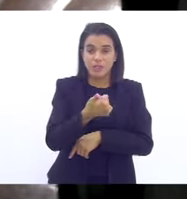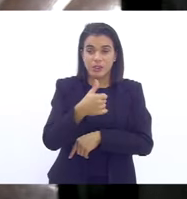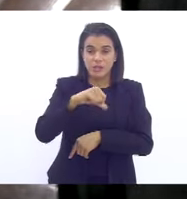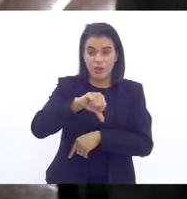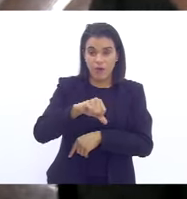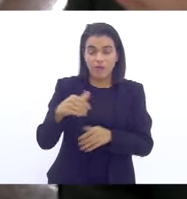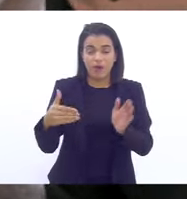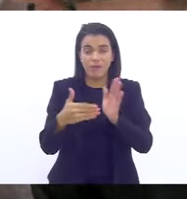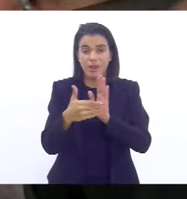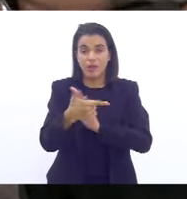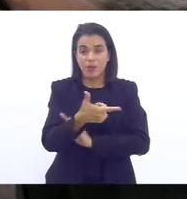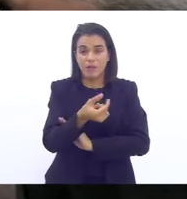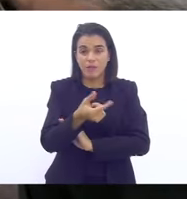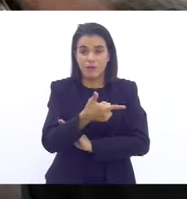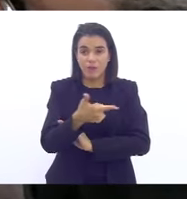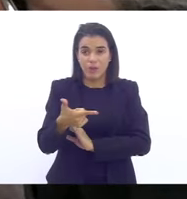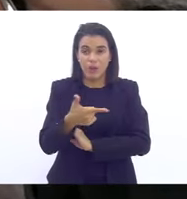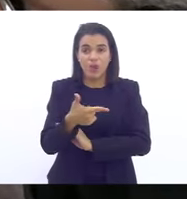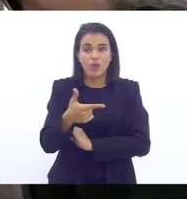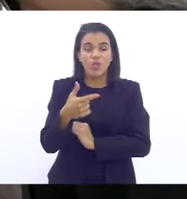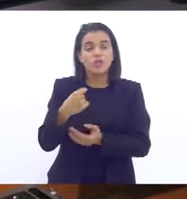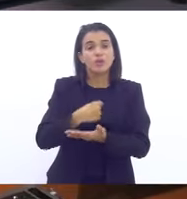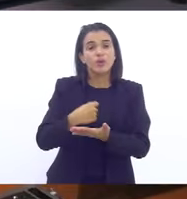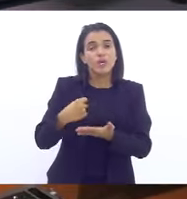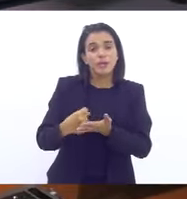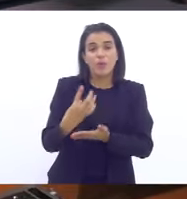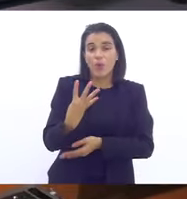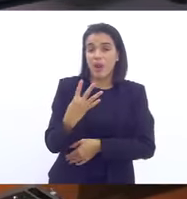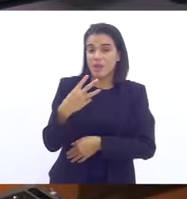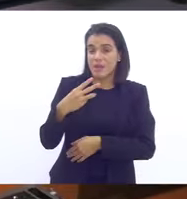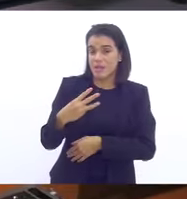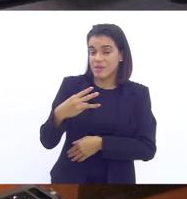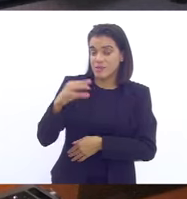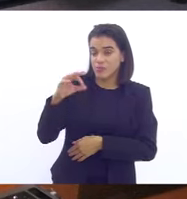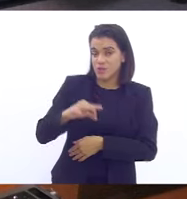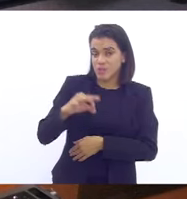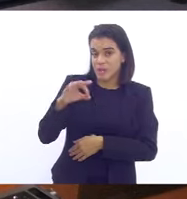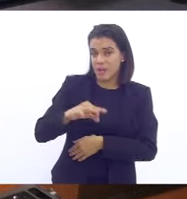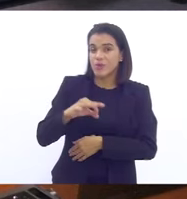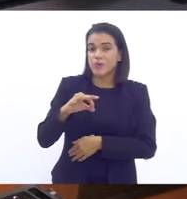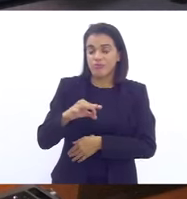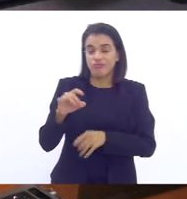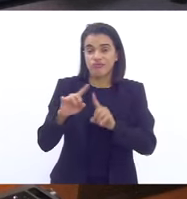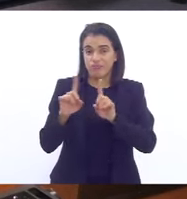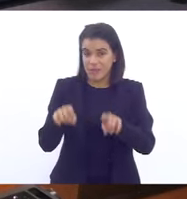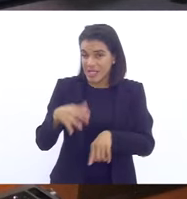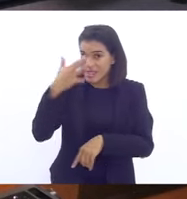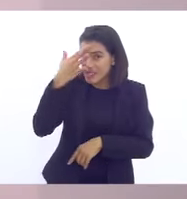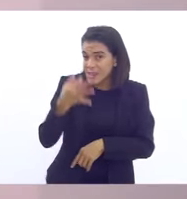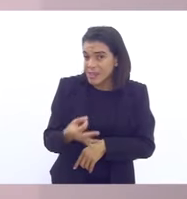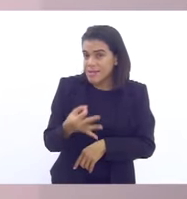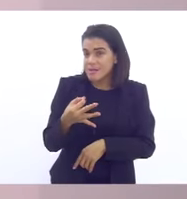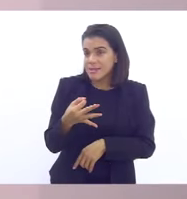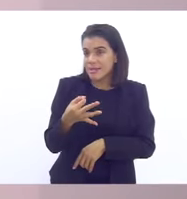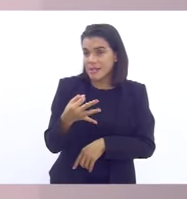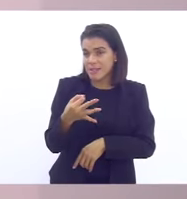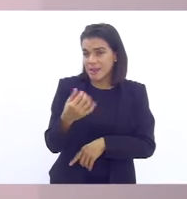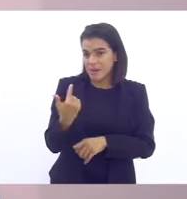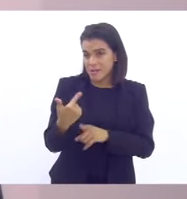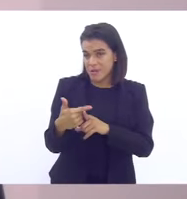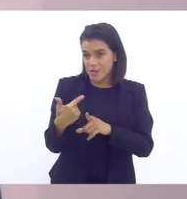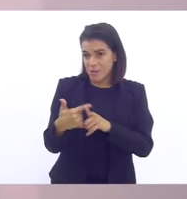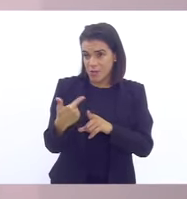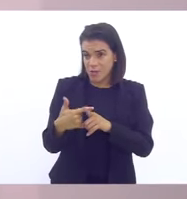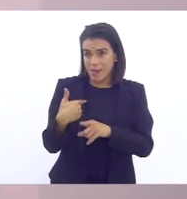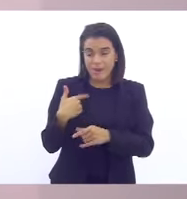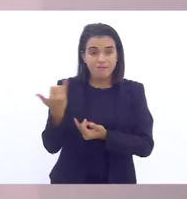2019 a 2022, incrementamos em 43%. A senhora tem certeza absoluta? Porque na ponta a gente